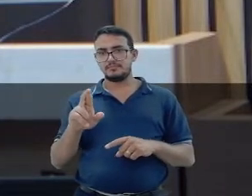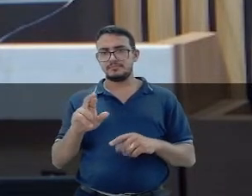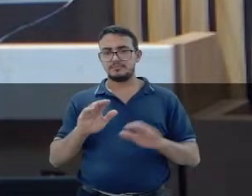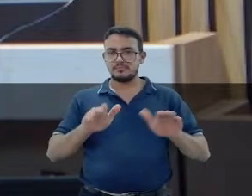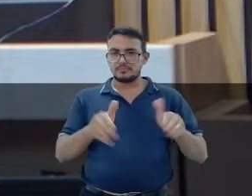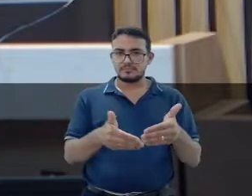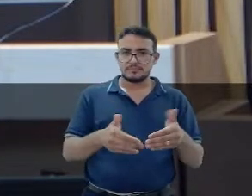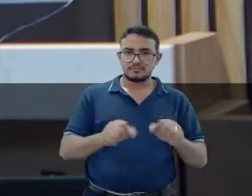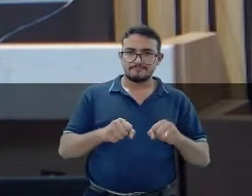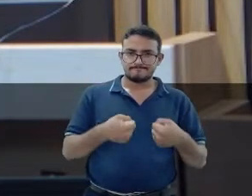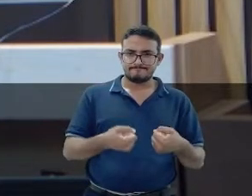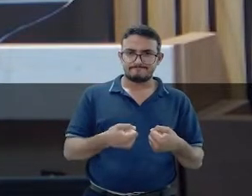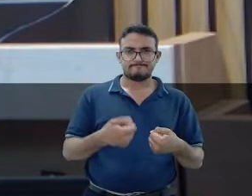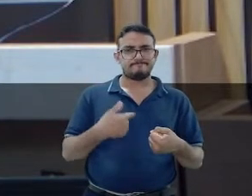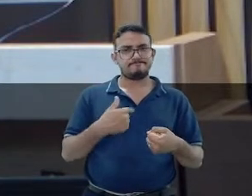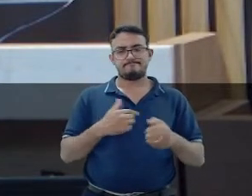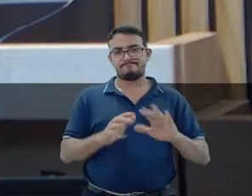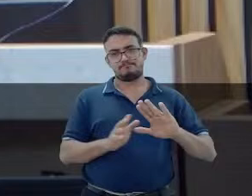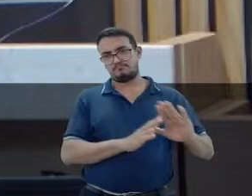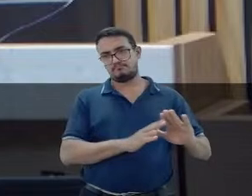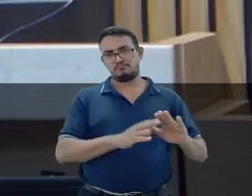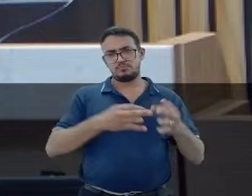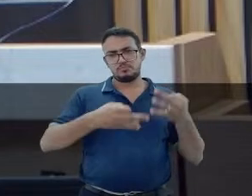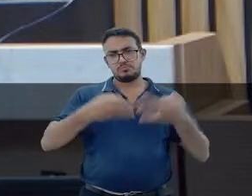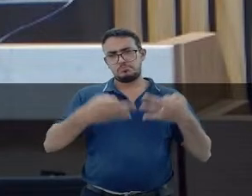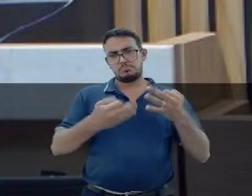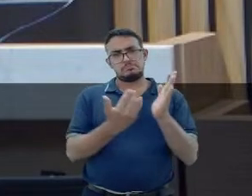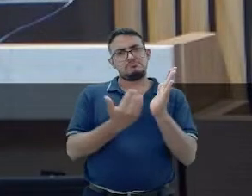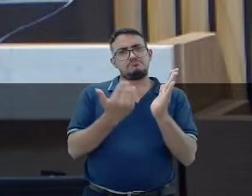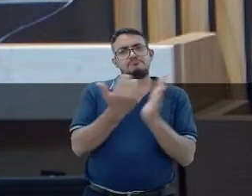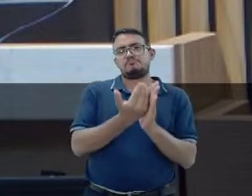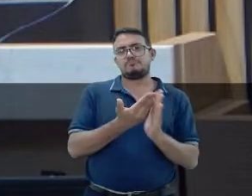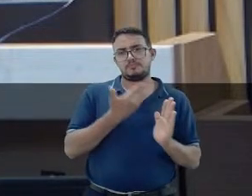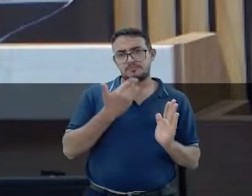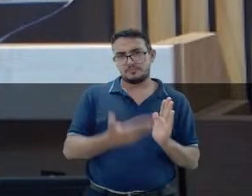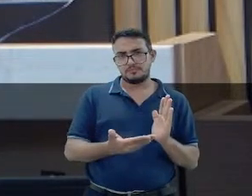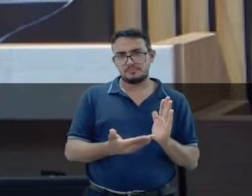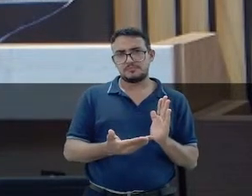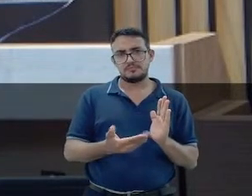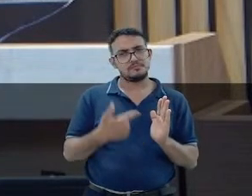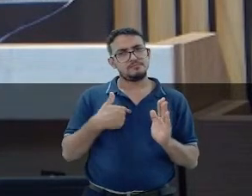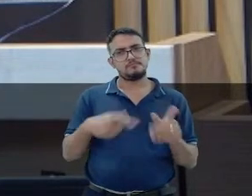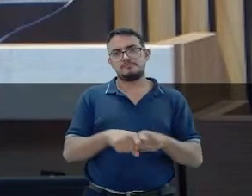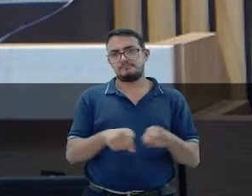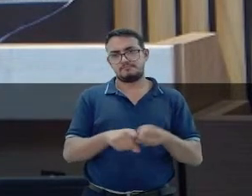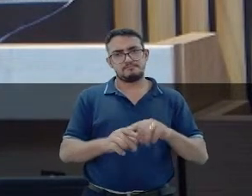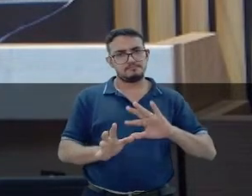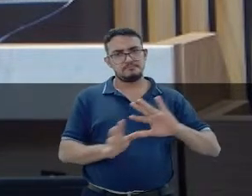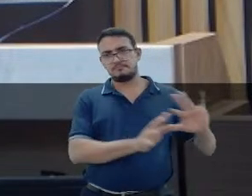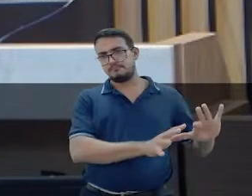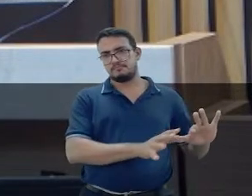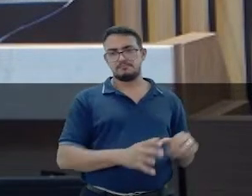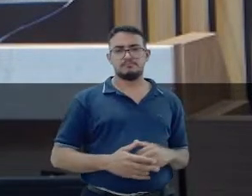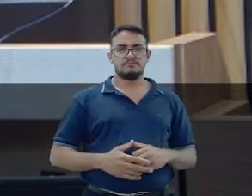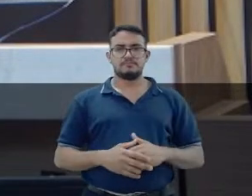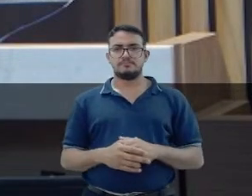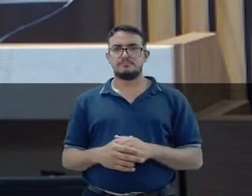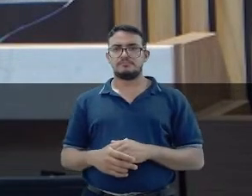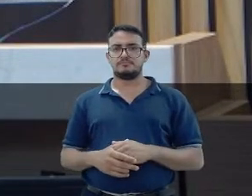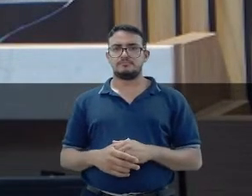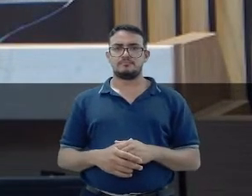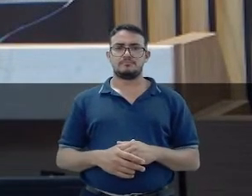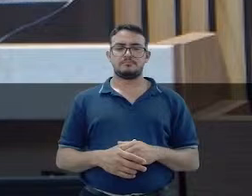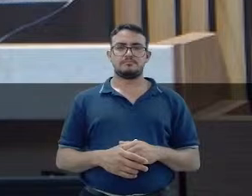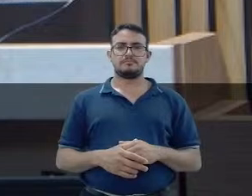Eu rejeito. Julgamento extra petita. Eu também rejeito. Recurso